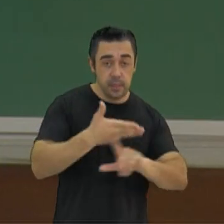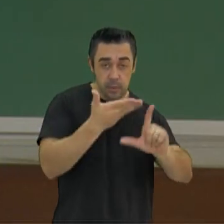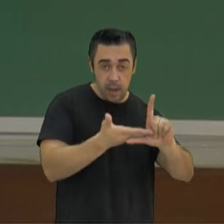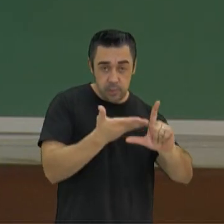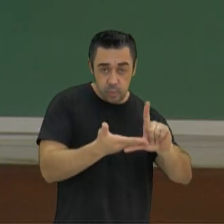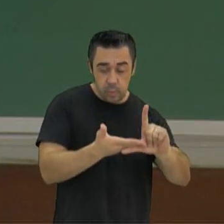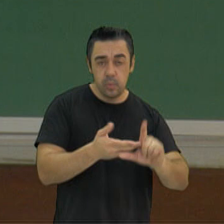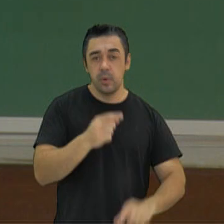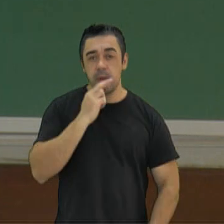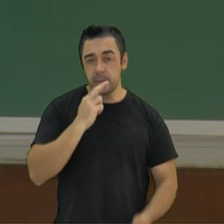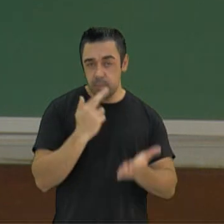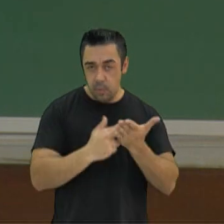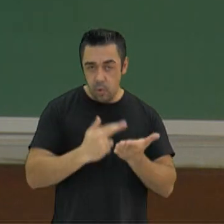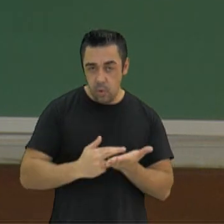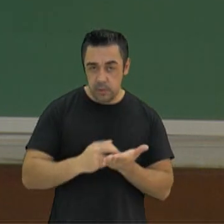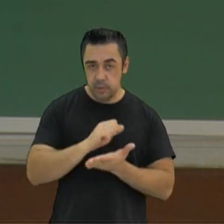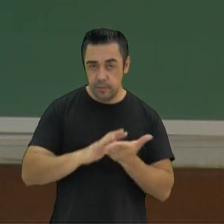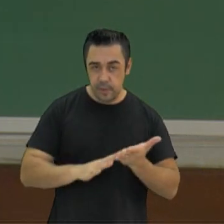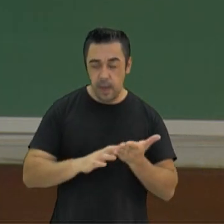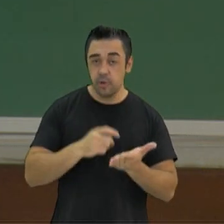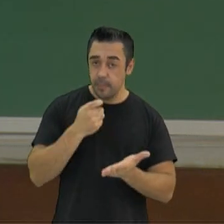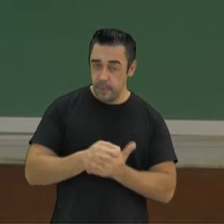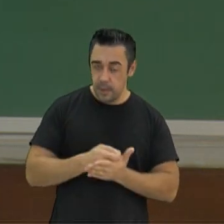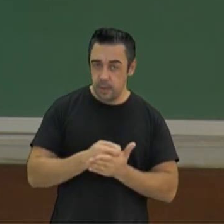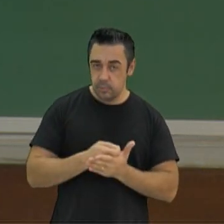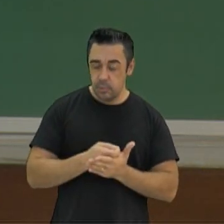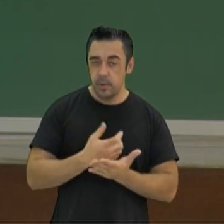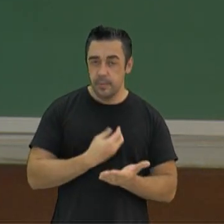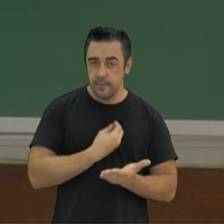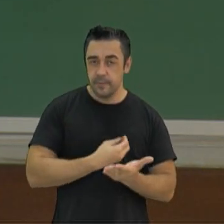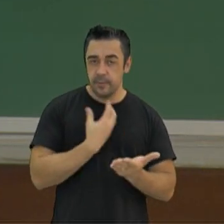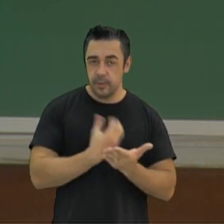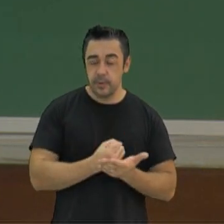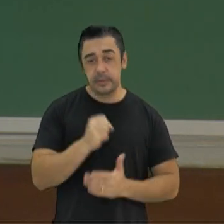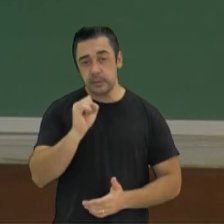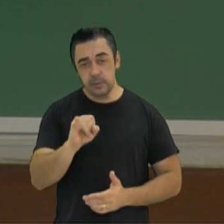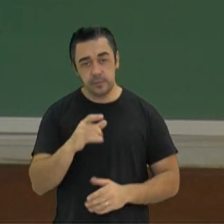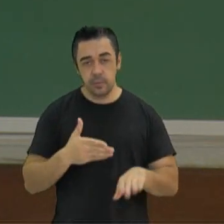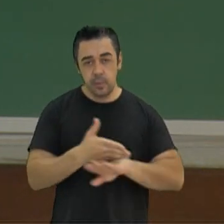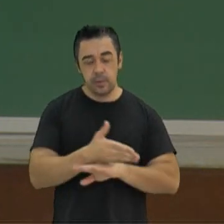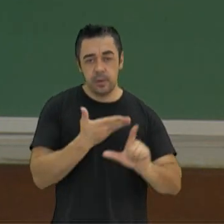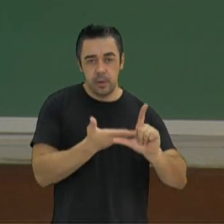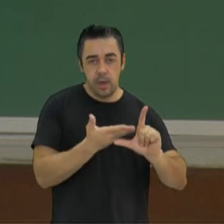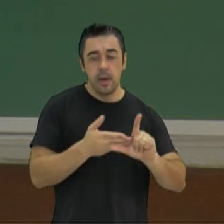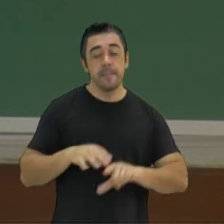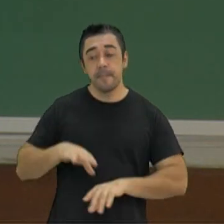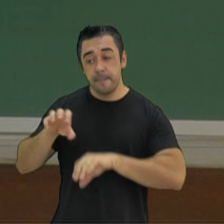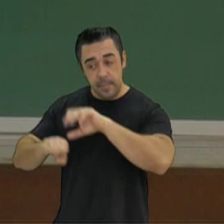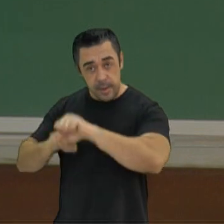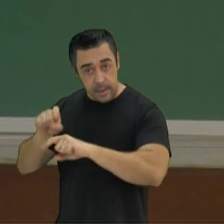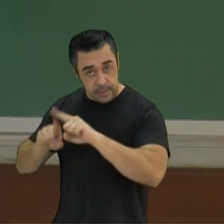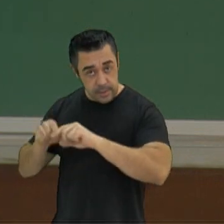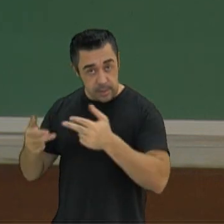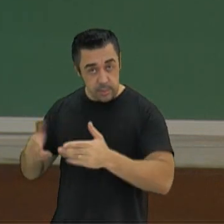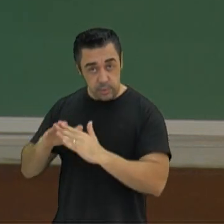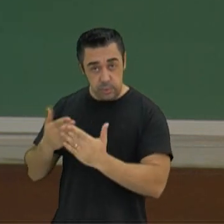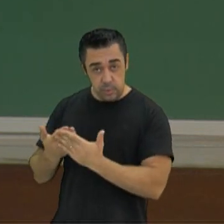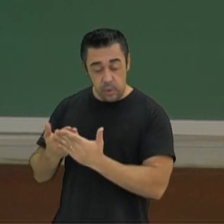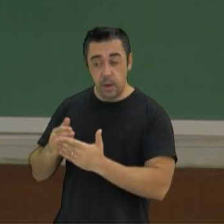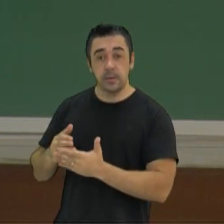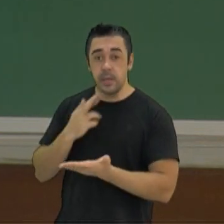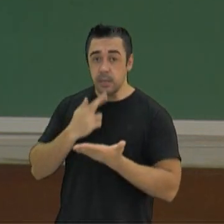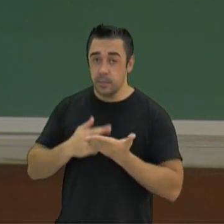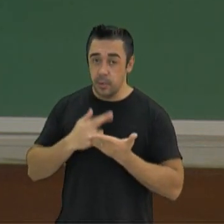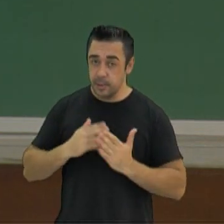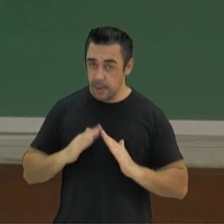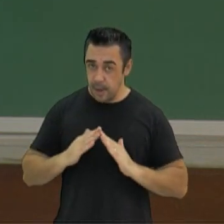Classroom, faça as atividades obrigatórias. Se não tem acesso ao Classroom, pegue o material na sua escola e faça atividade em casa, ninguém fica